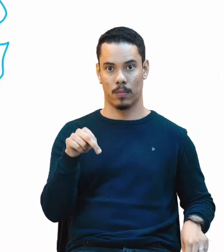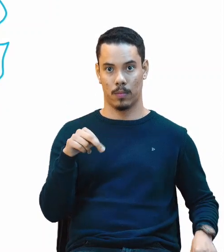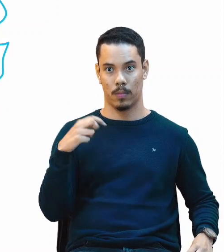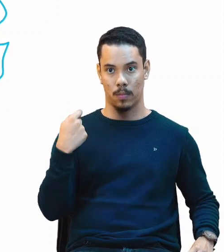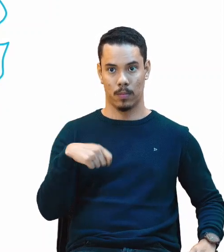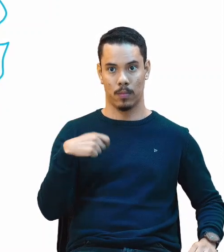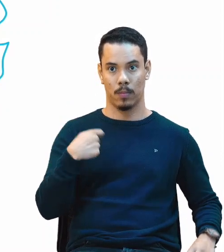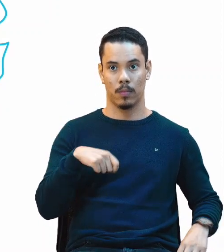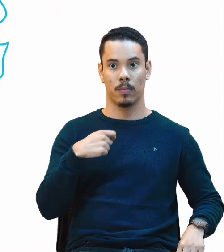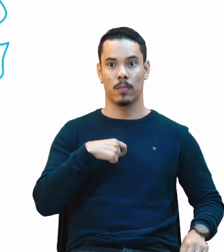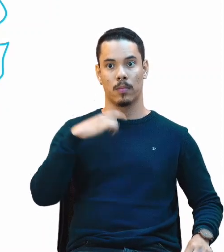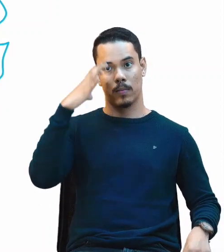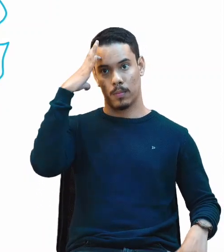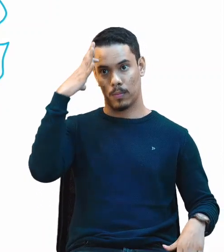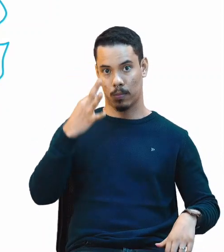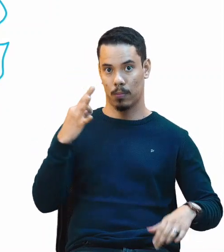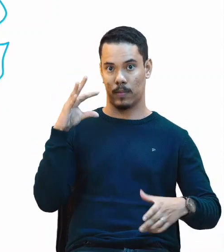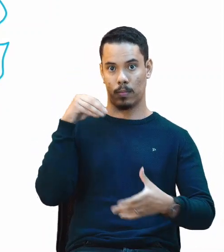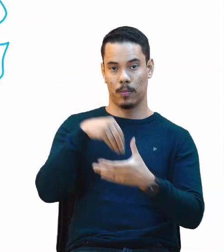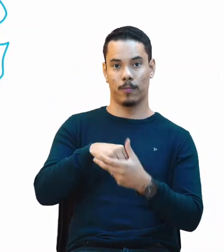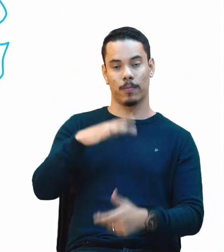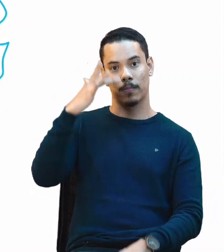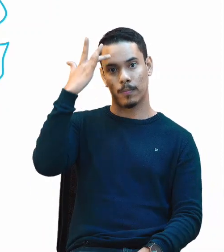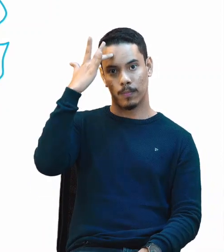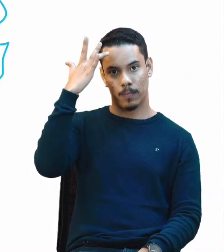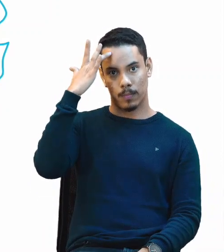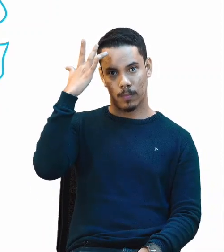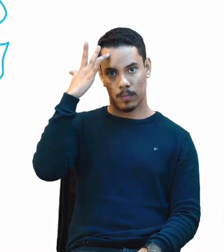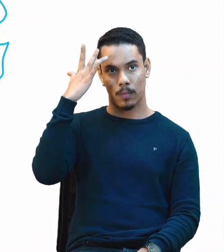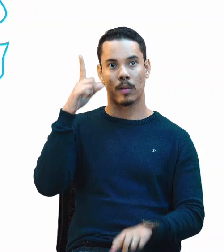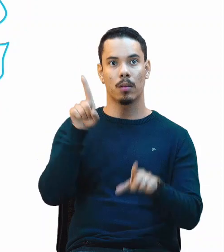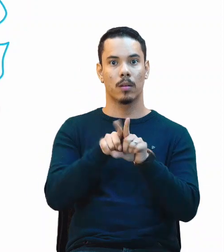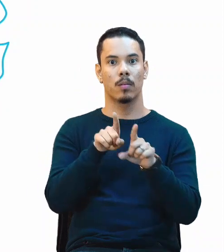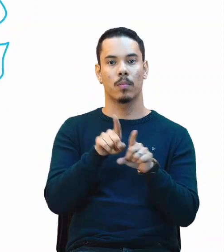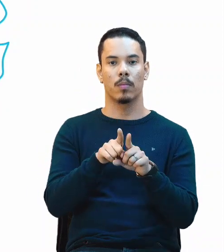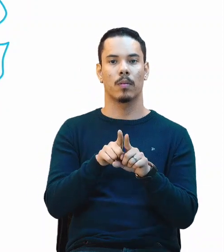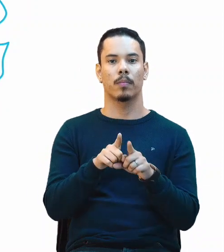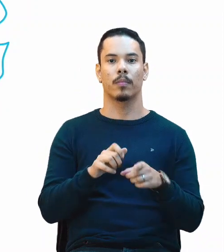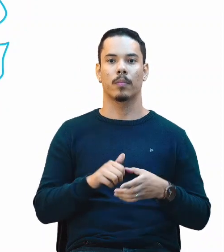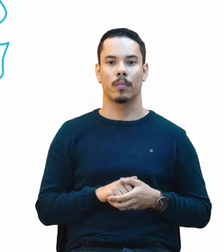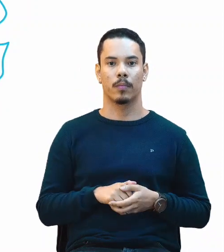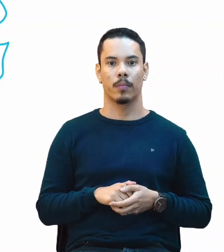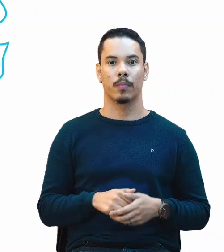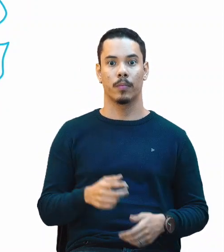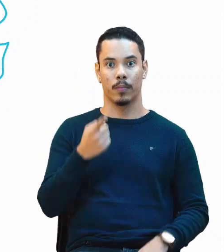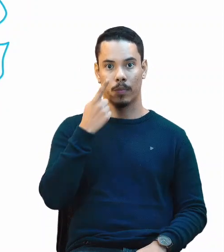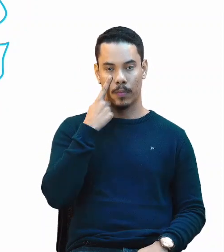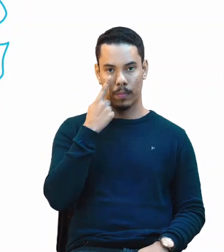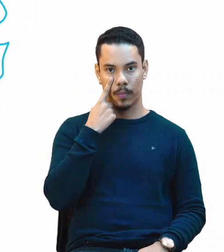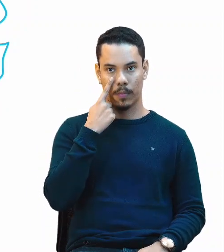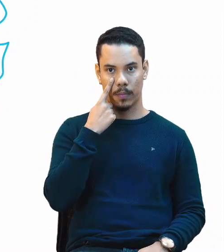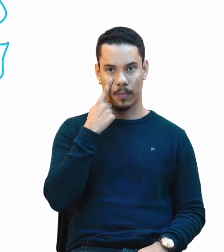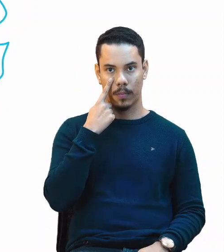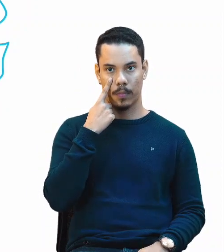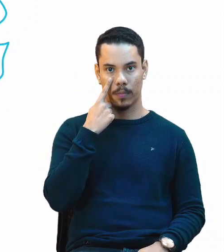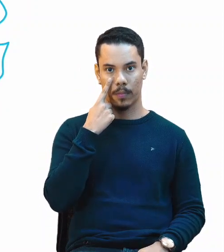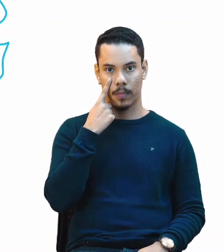princípios racionais, né? Racionalmente inteligíveis. Vem aqui comigo, olha só, queridos. Vamos